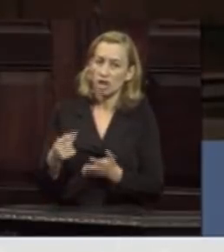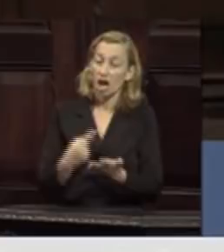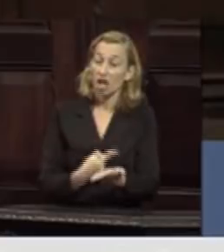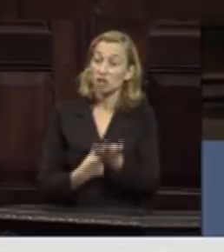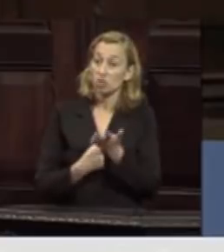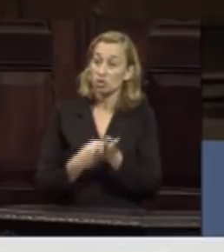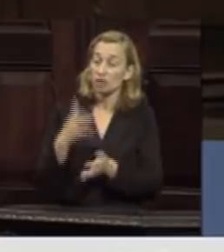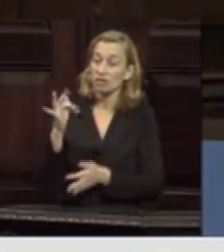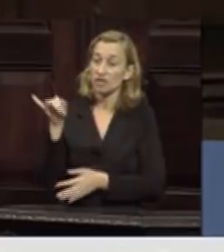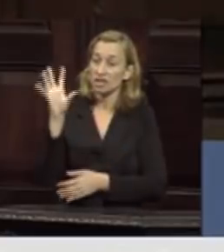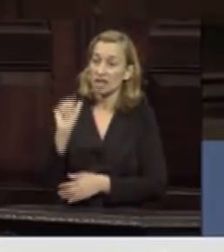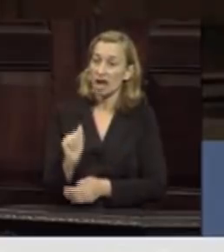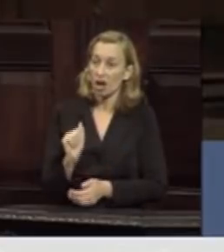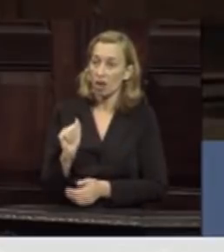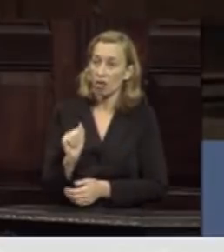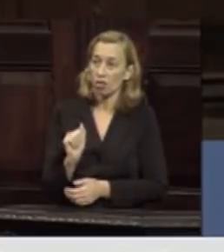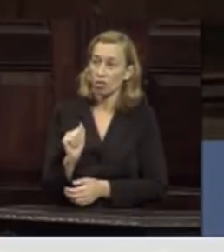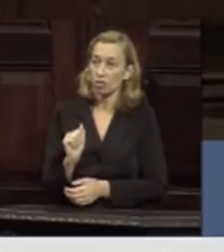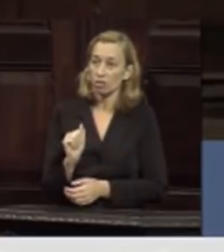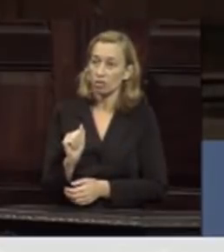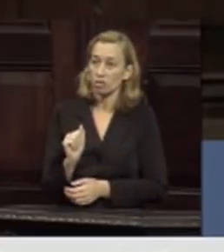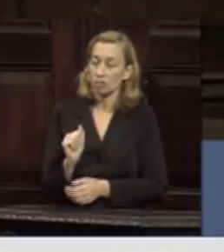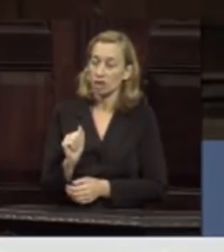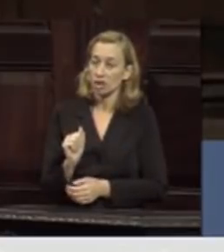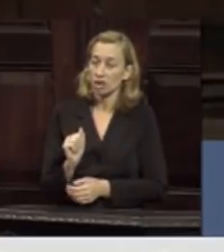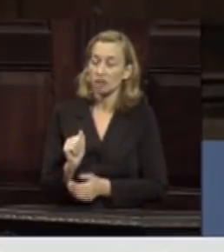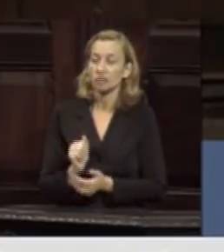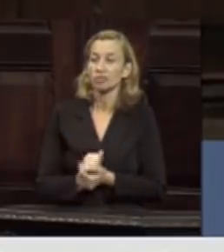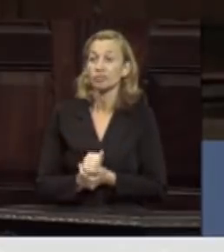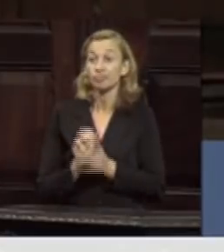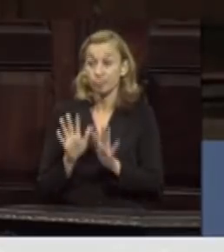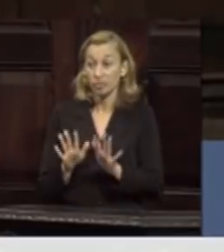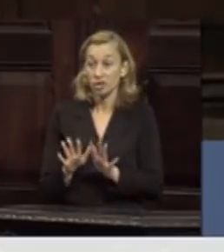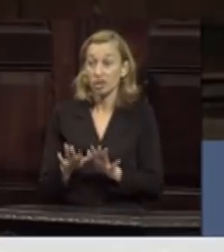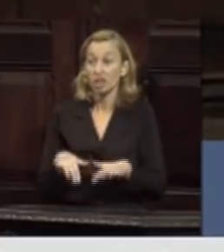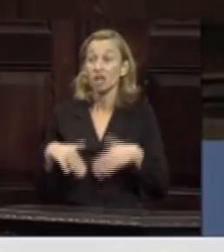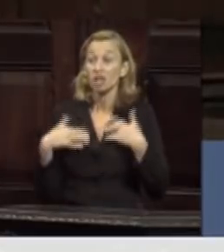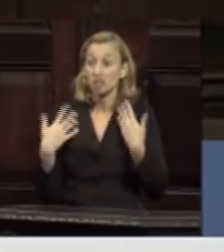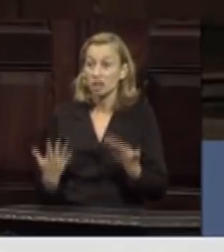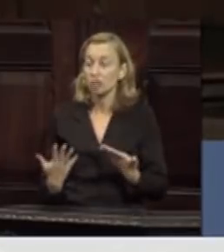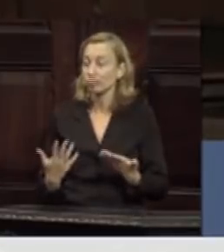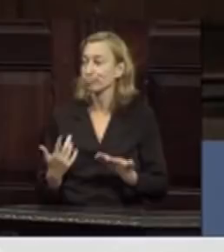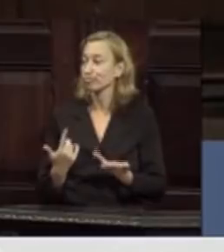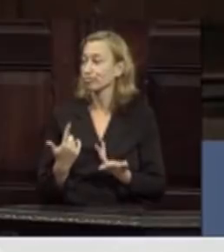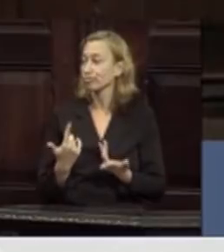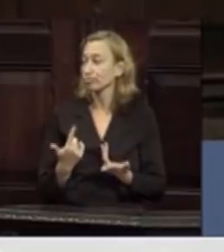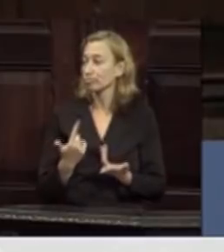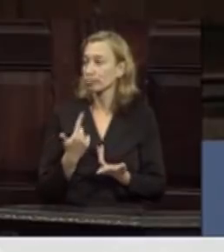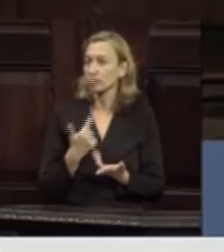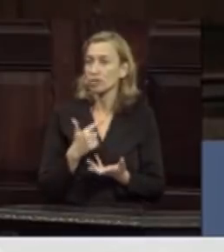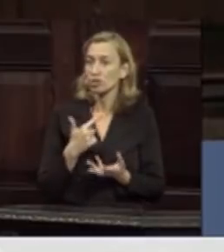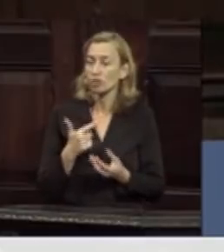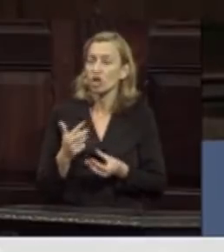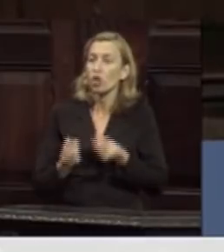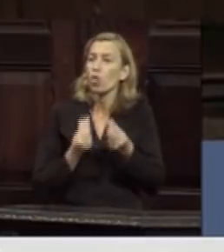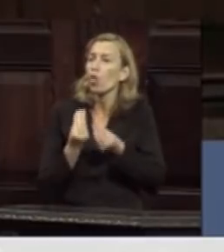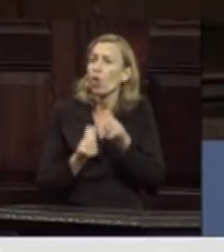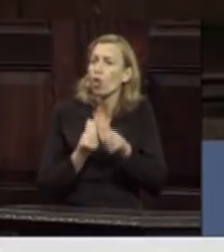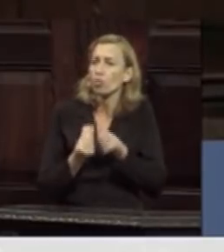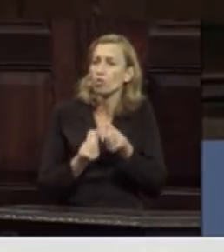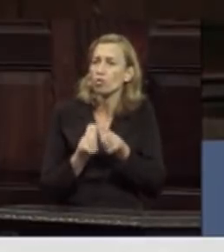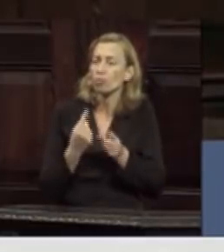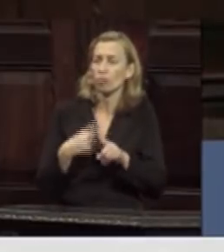incentivo seria para reduzir 1 bilhão por ano. Então não teria por que o governo não